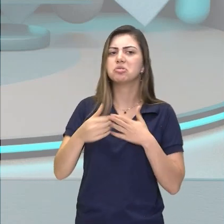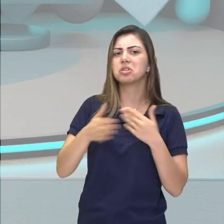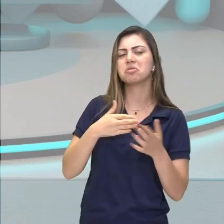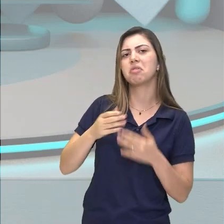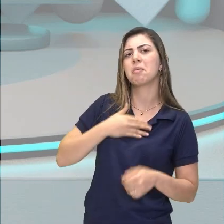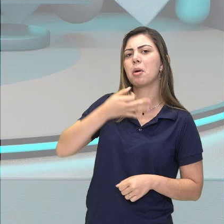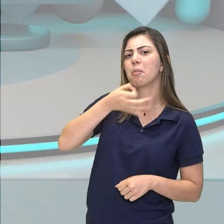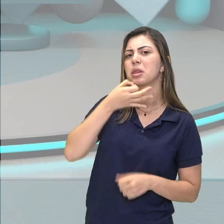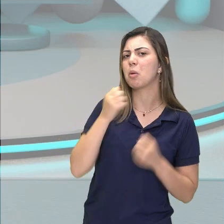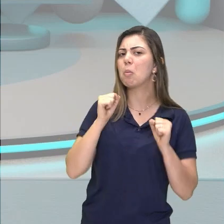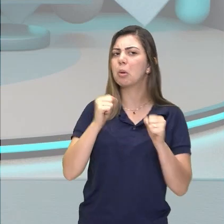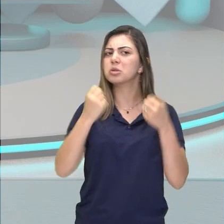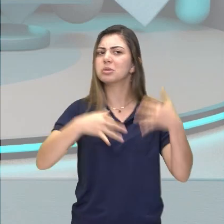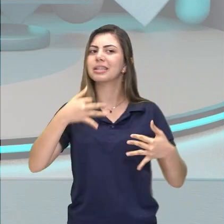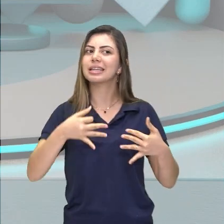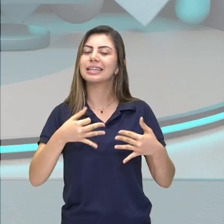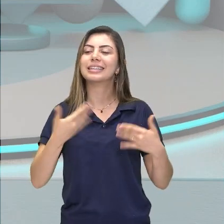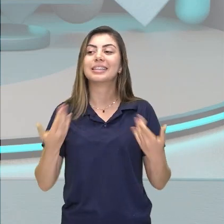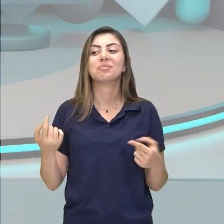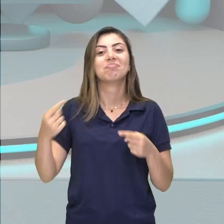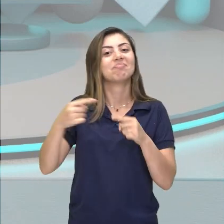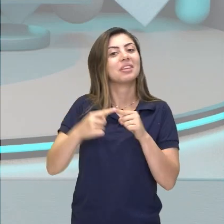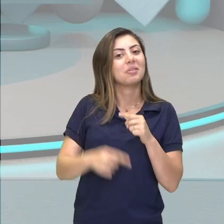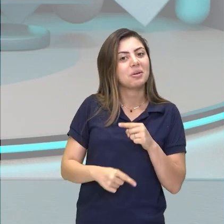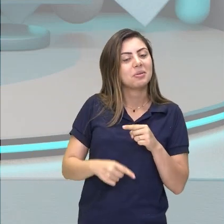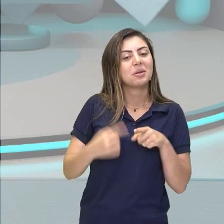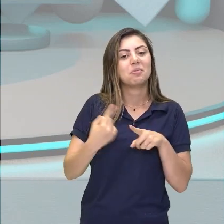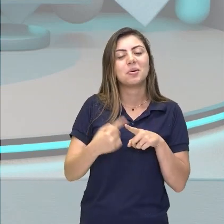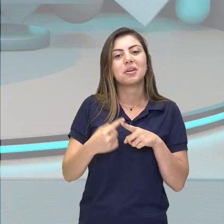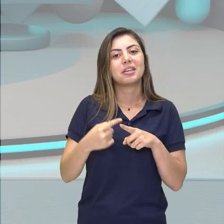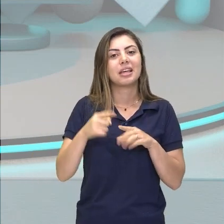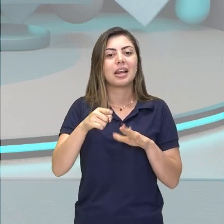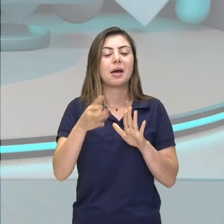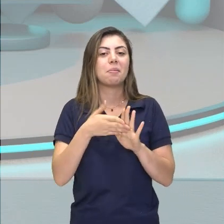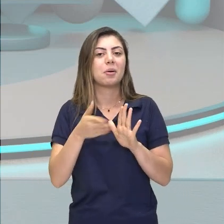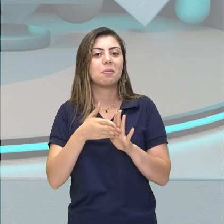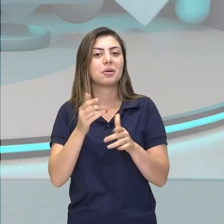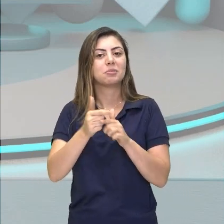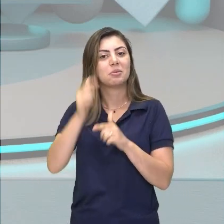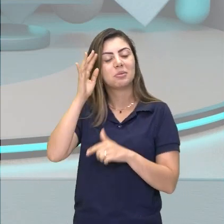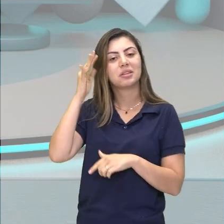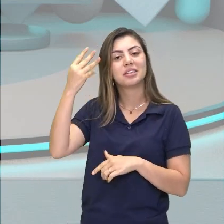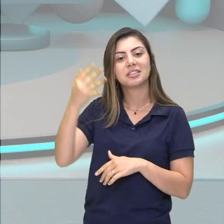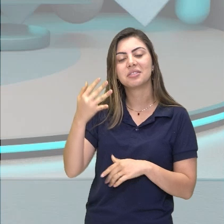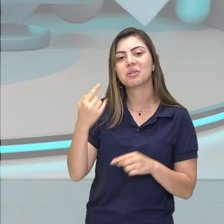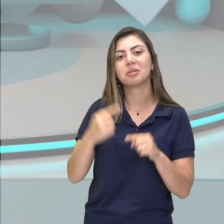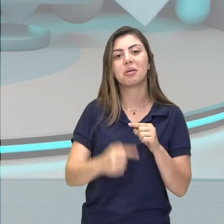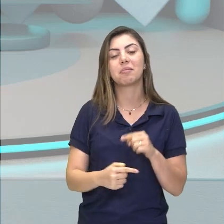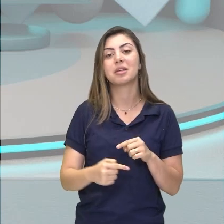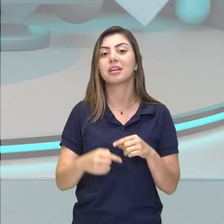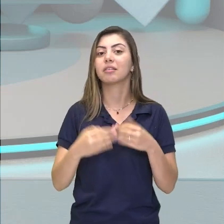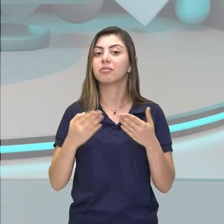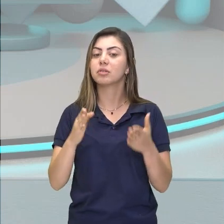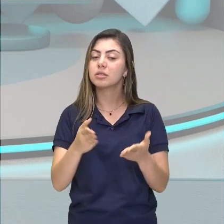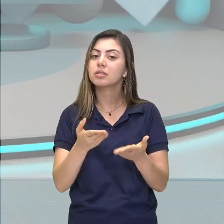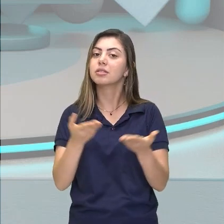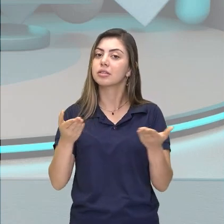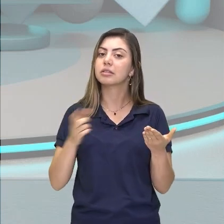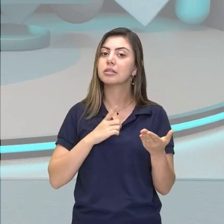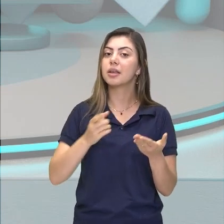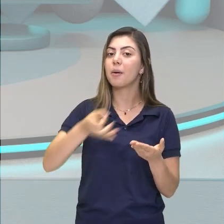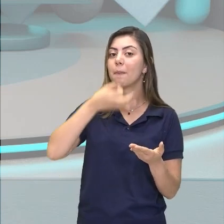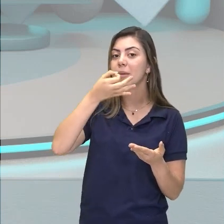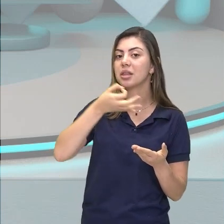coisa? Não é assim que funciona na folha de redação ali, né? Na proposta de intervenção do Enem, enfim, não é assim. Você tem a sua opinião, mas a